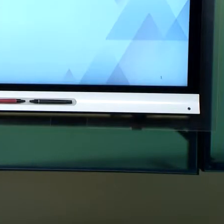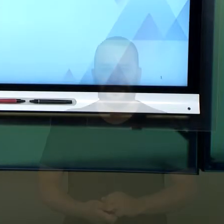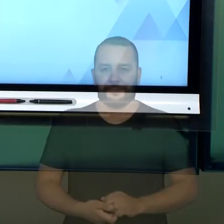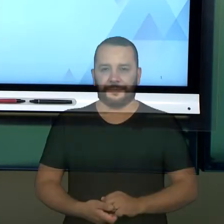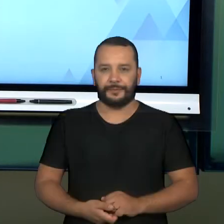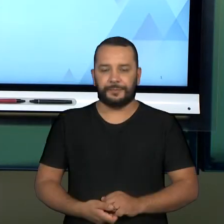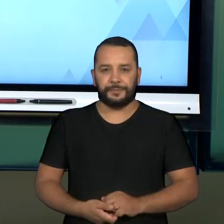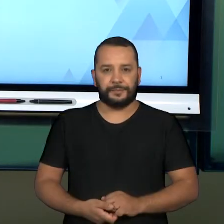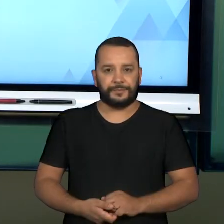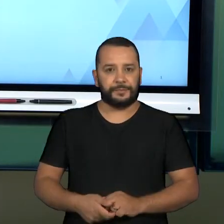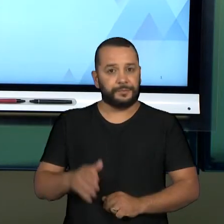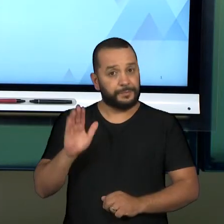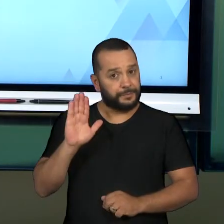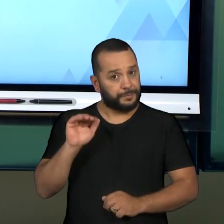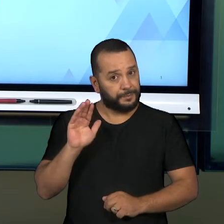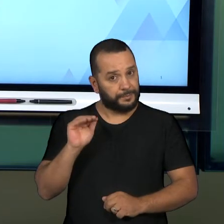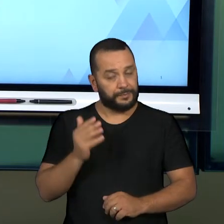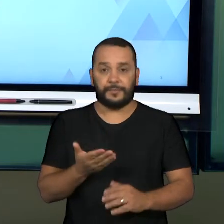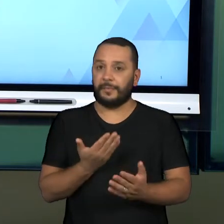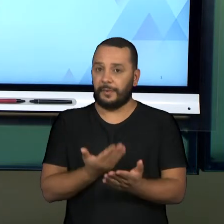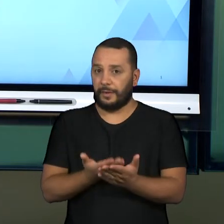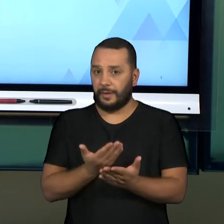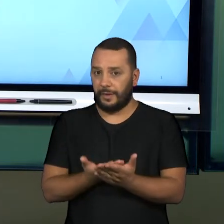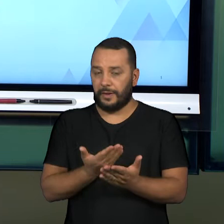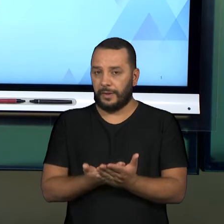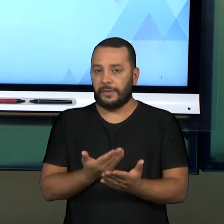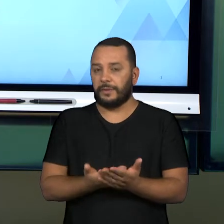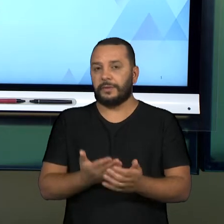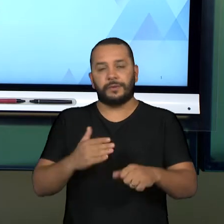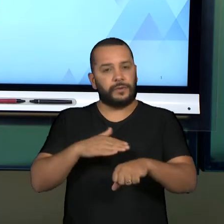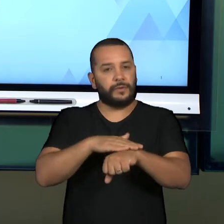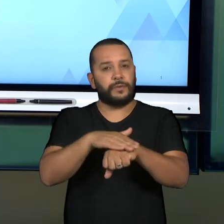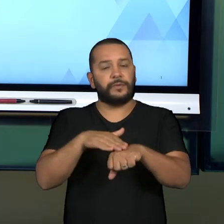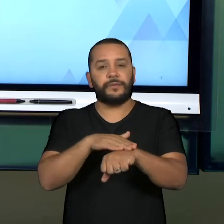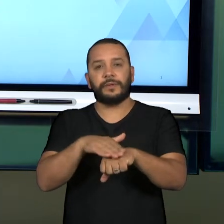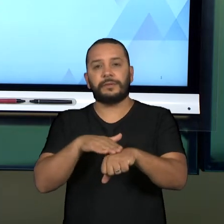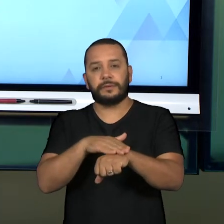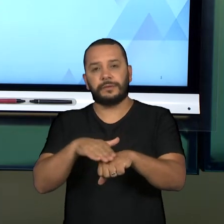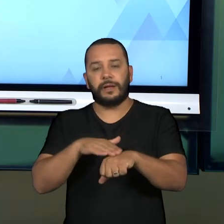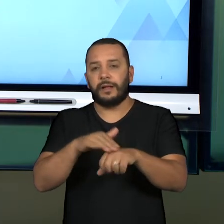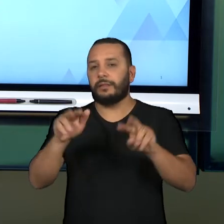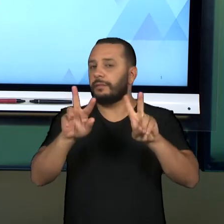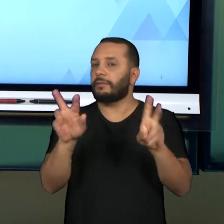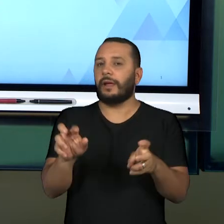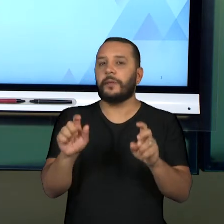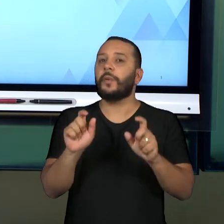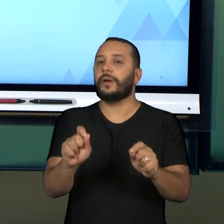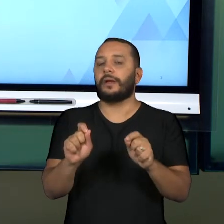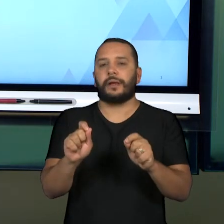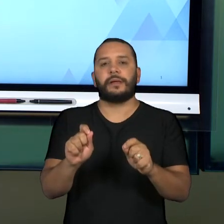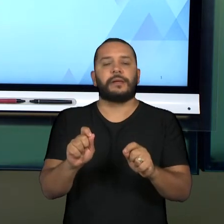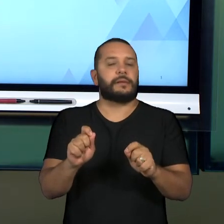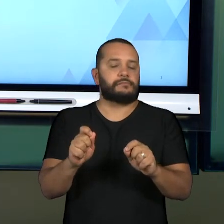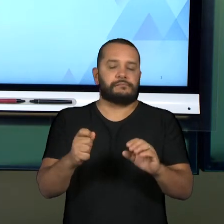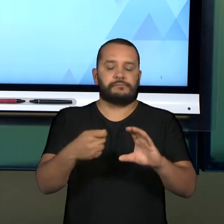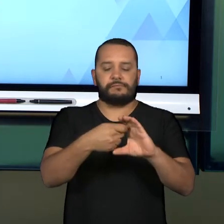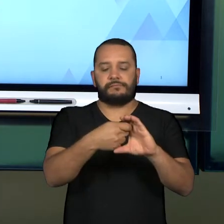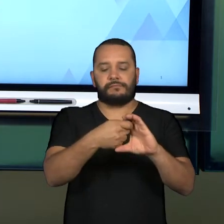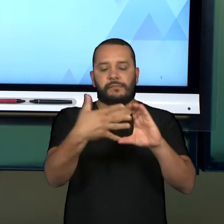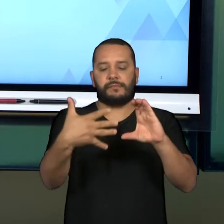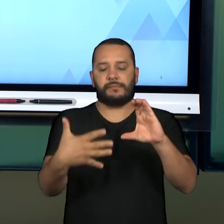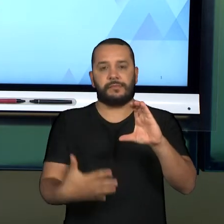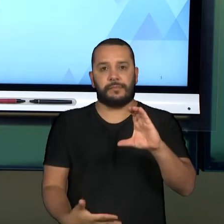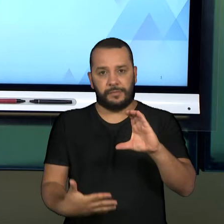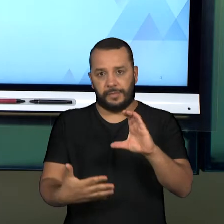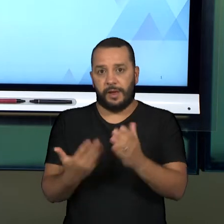o olá nessa aula conversaremos um pouquinho mais sobre as características da aula virtual